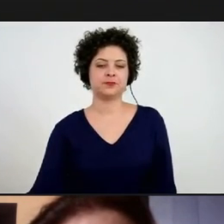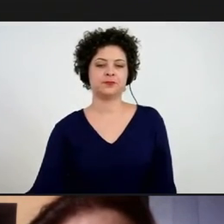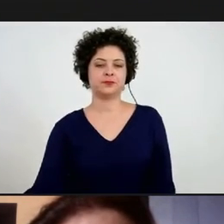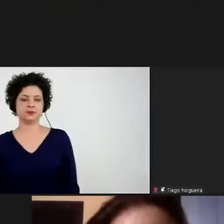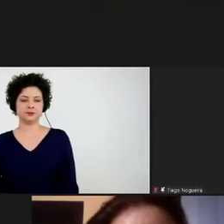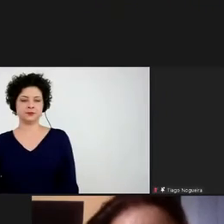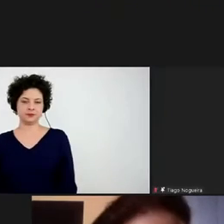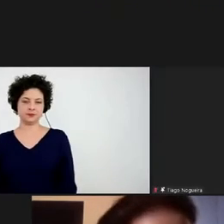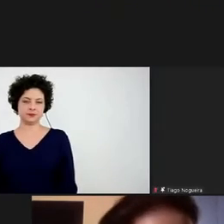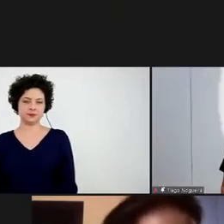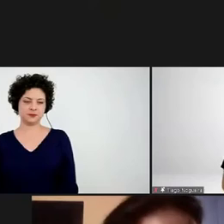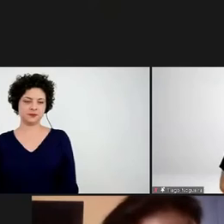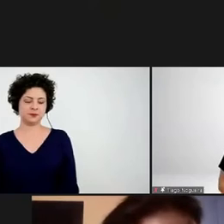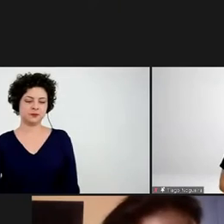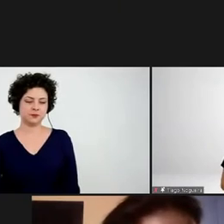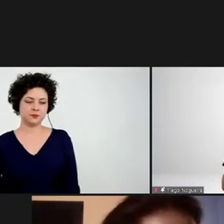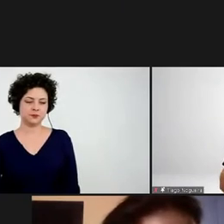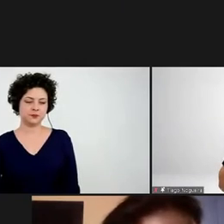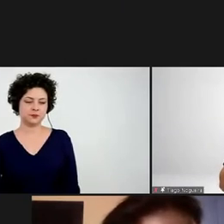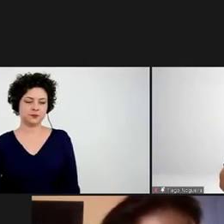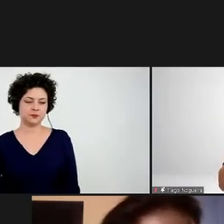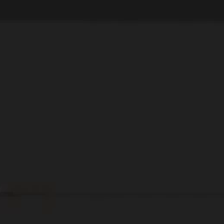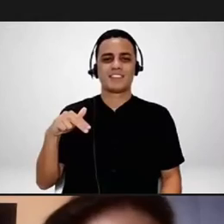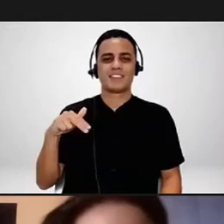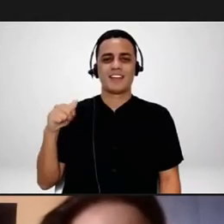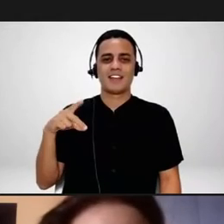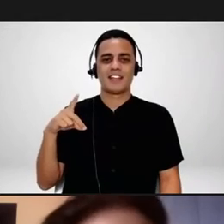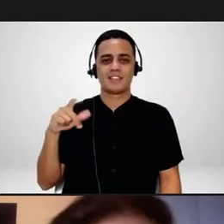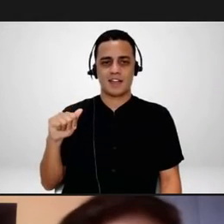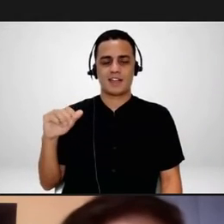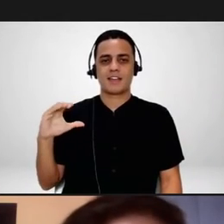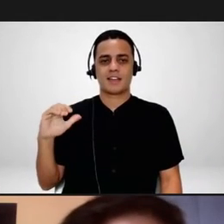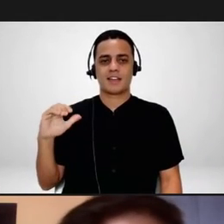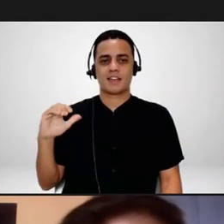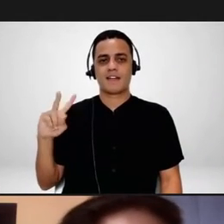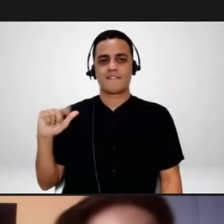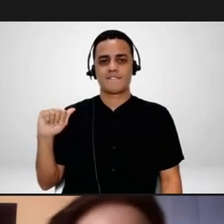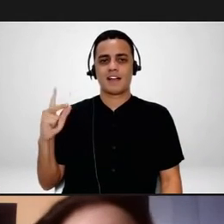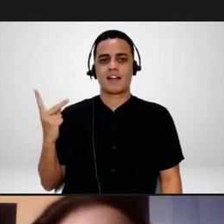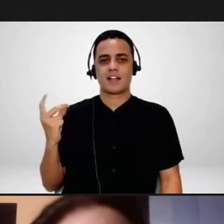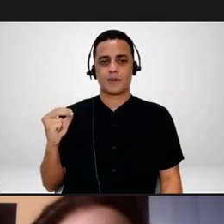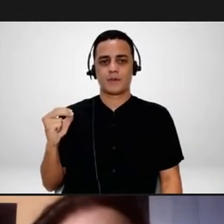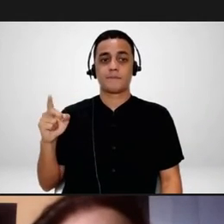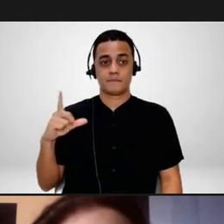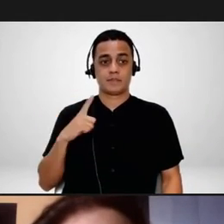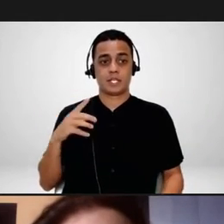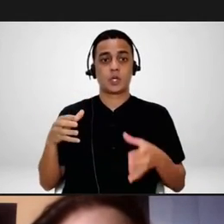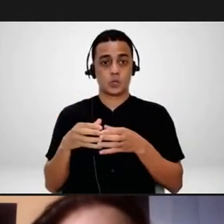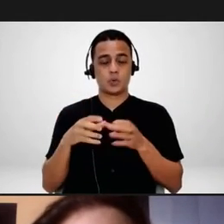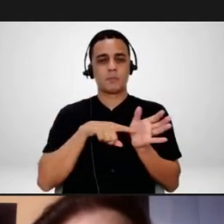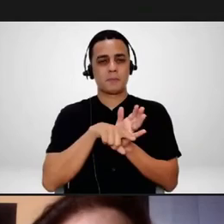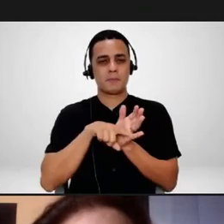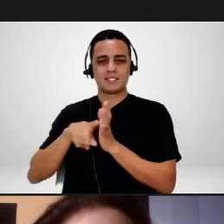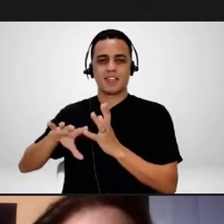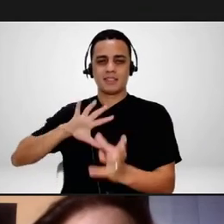professora de curadoria, inclusive, né? Tem um grupo de pesquisa em curadoria dentro da